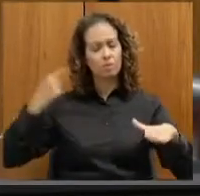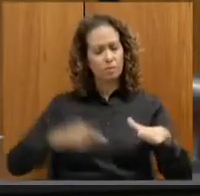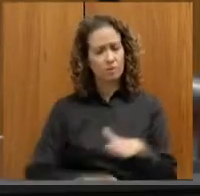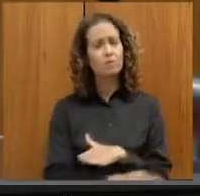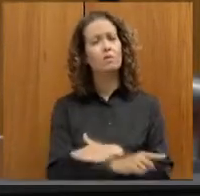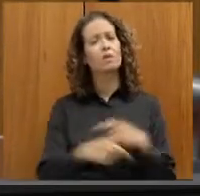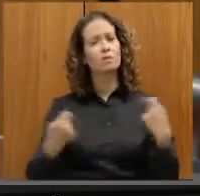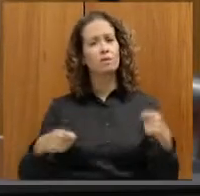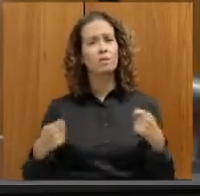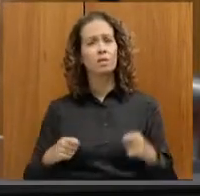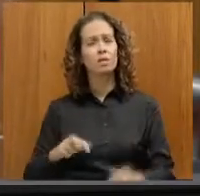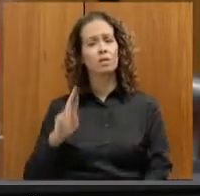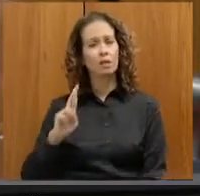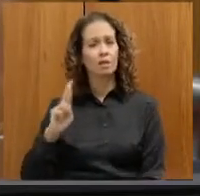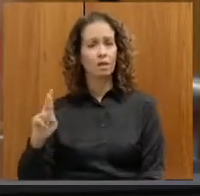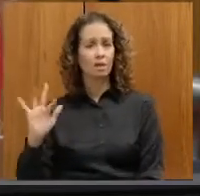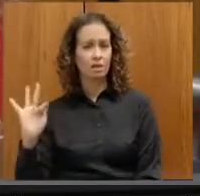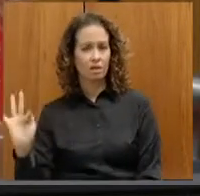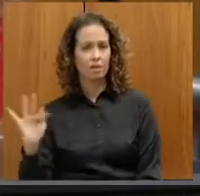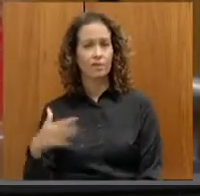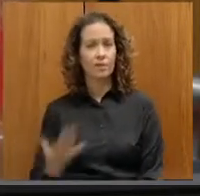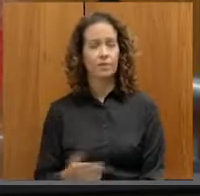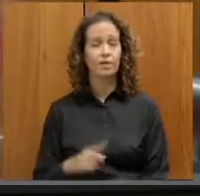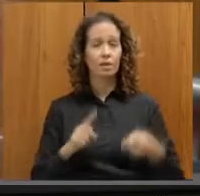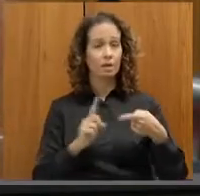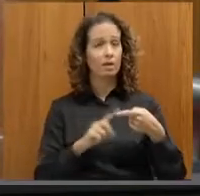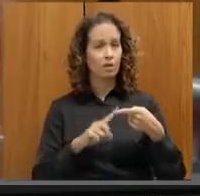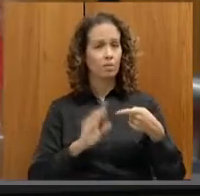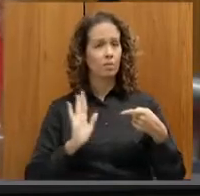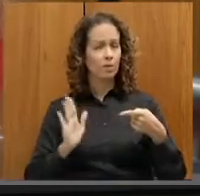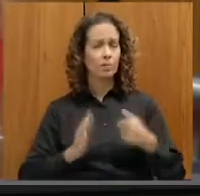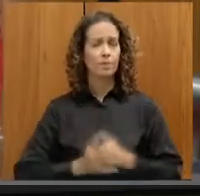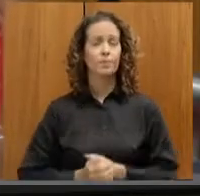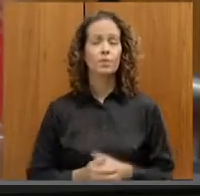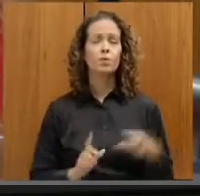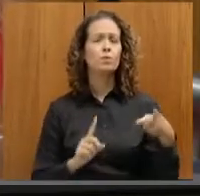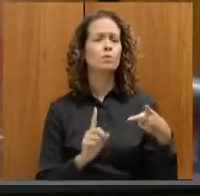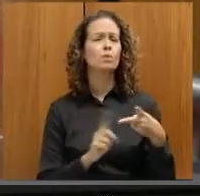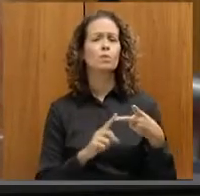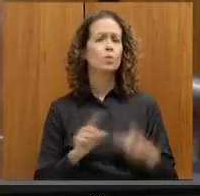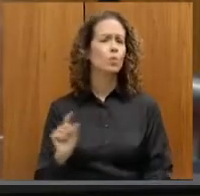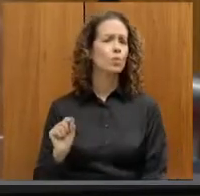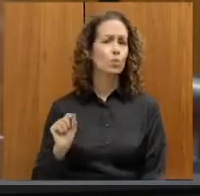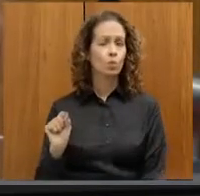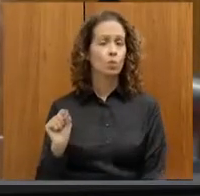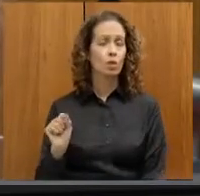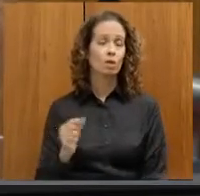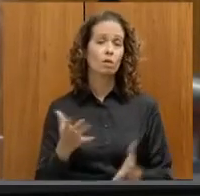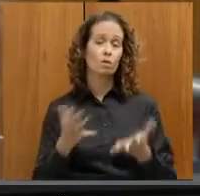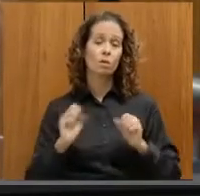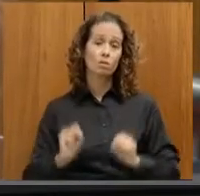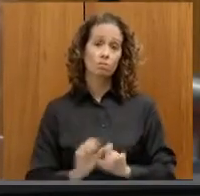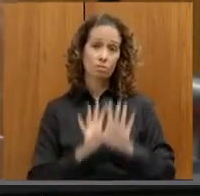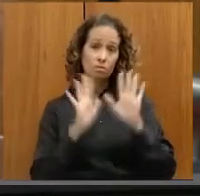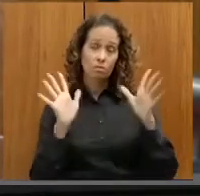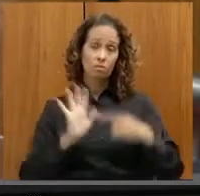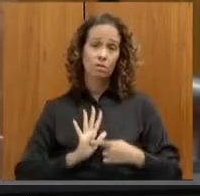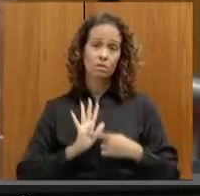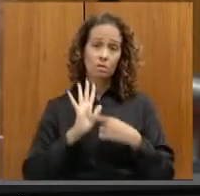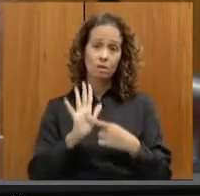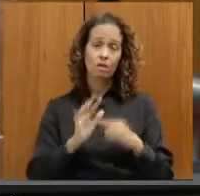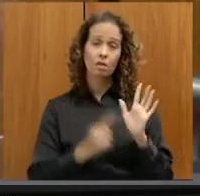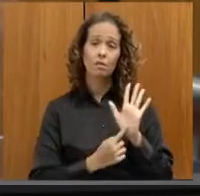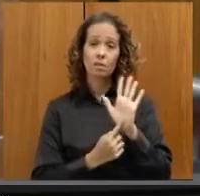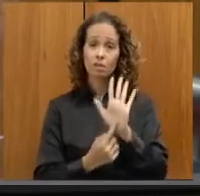necessária em relação ao regime de recuperação fiscal Esse é o primeiro. Então é o segundo. Eu queria só esclarecer da